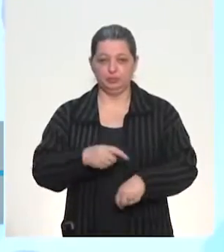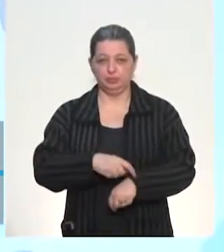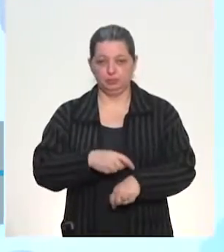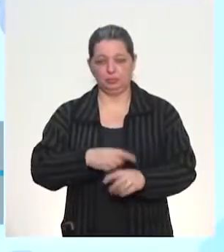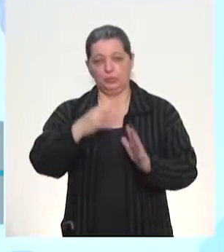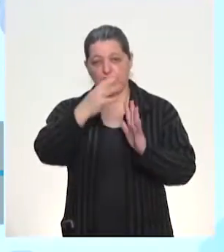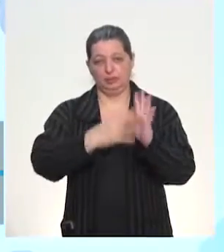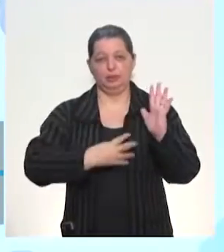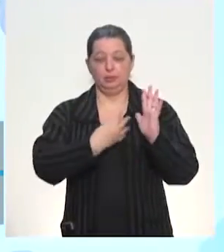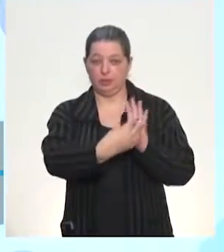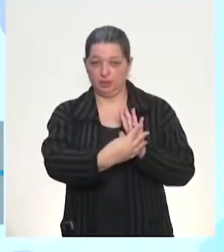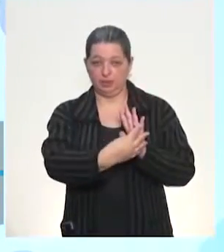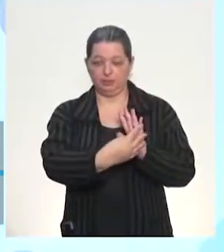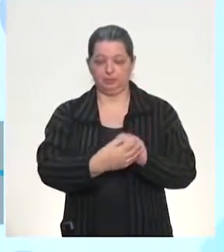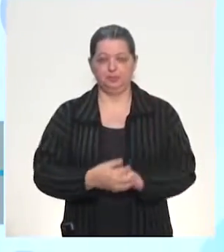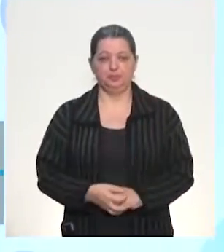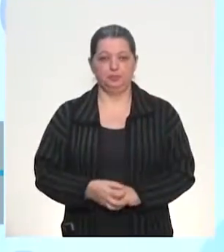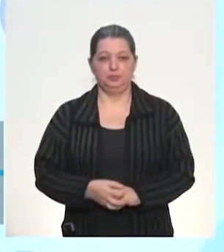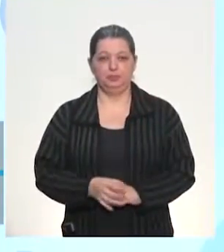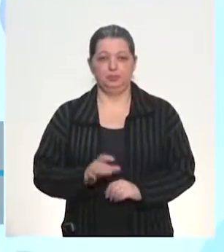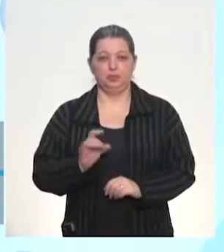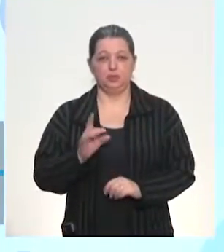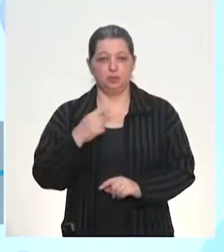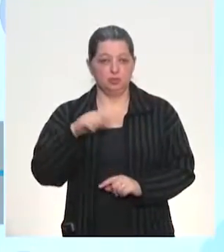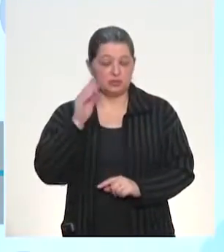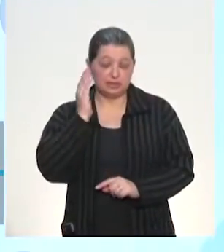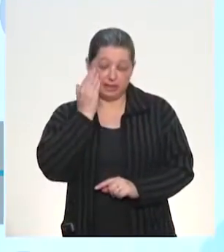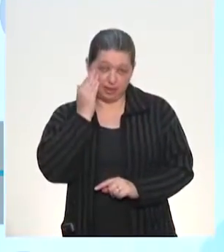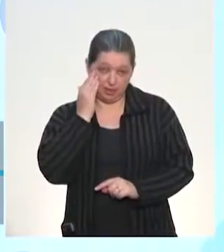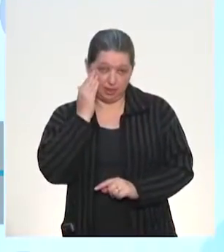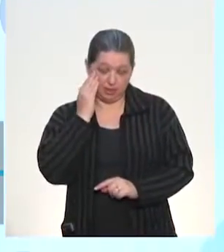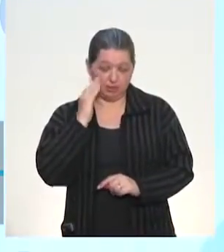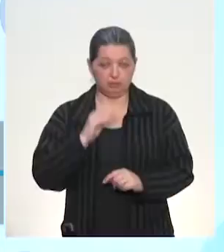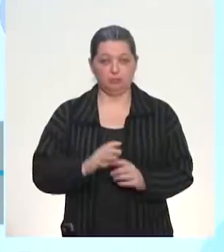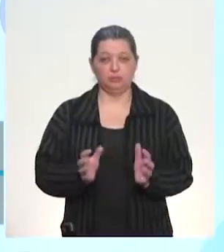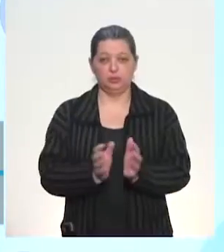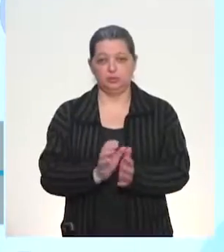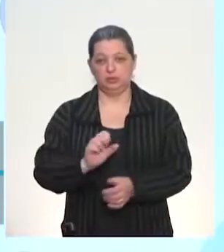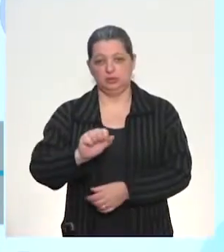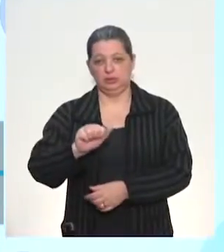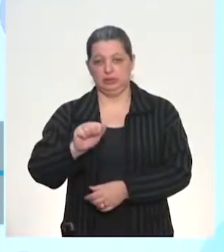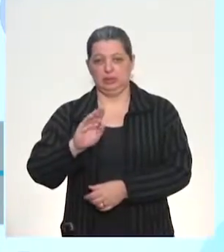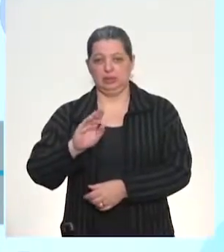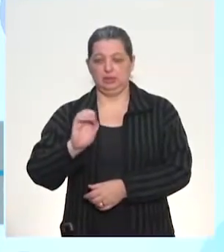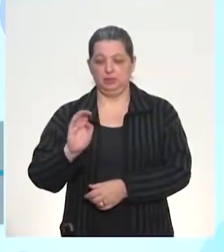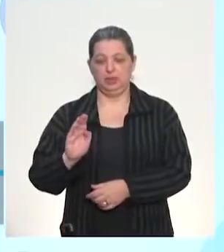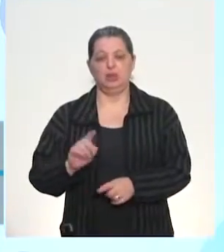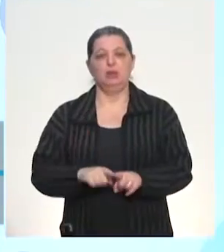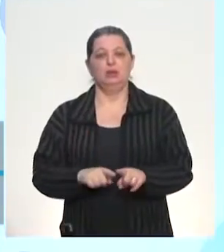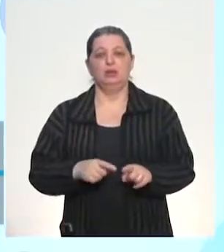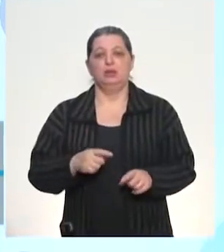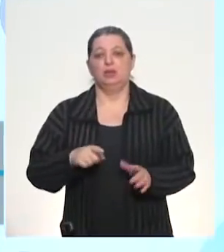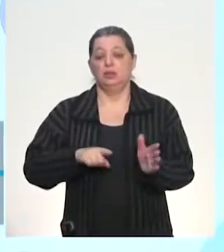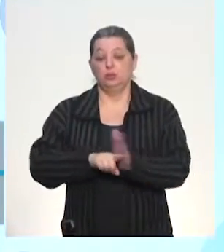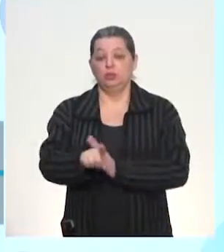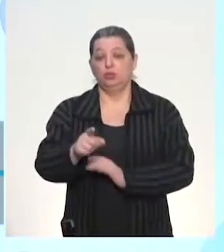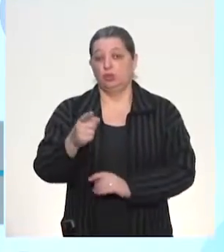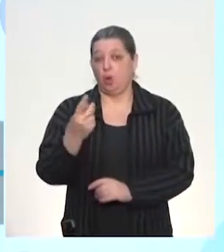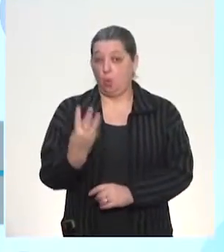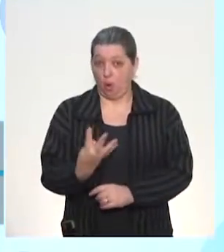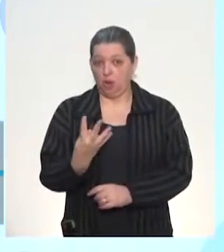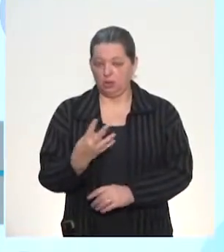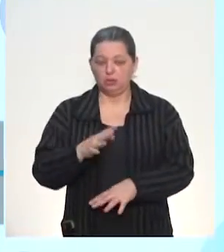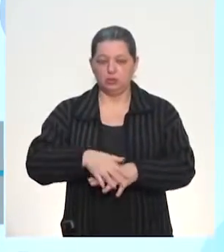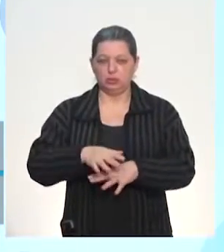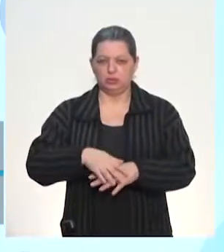tabela agora e a questão, só para você se localizar aí no Saeb, questão 4 de matemática, certo? Vamos